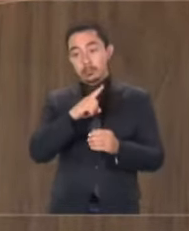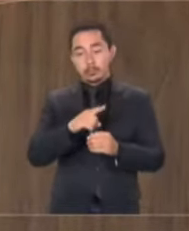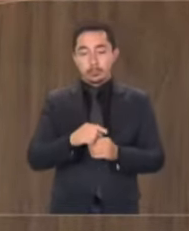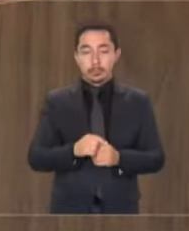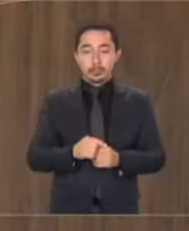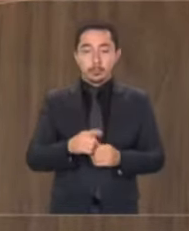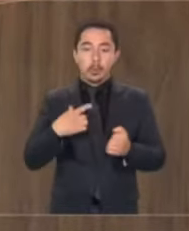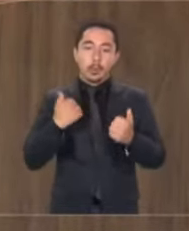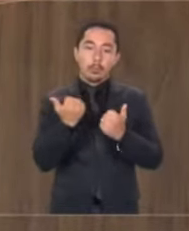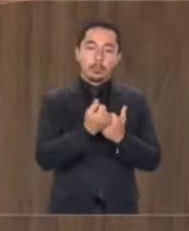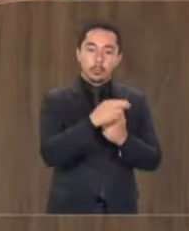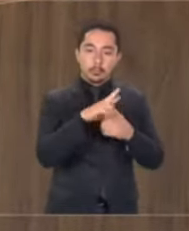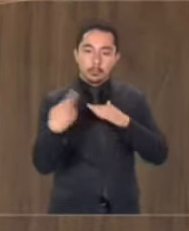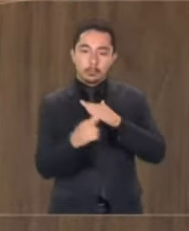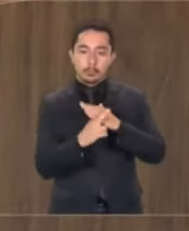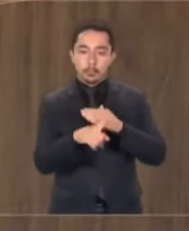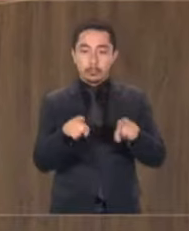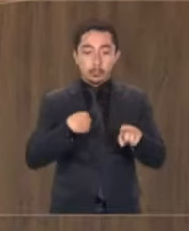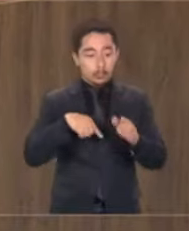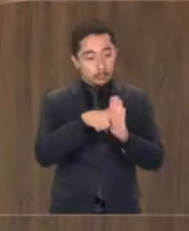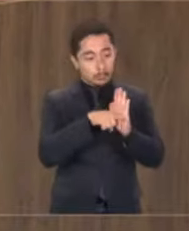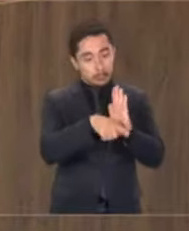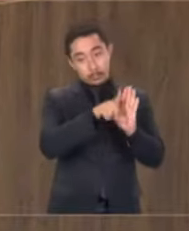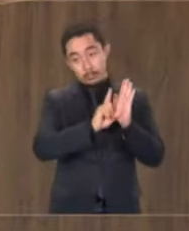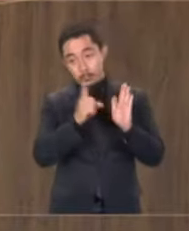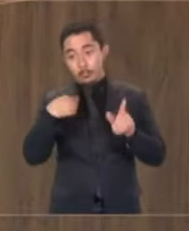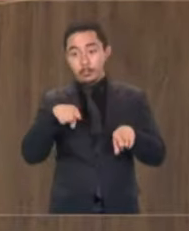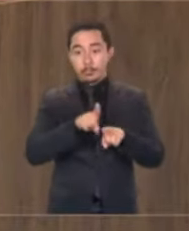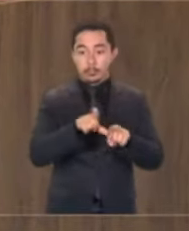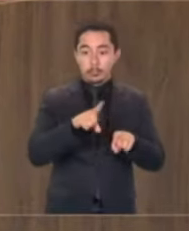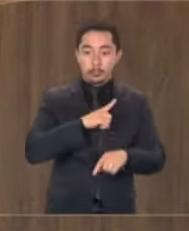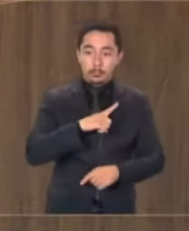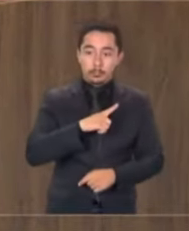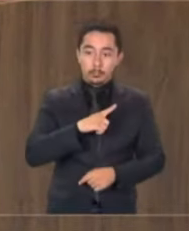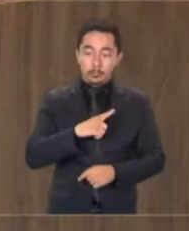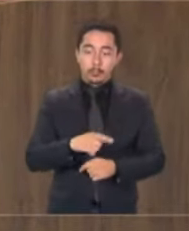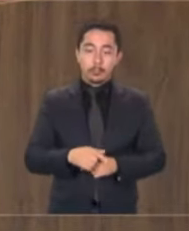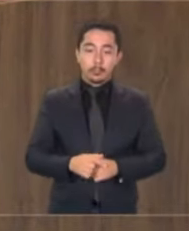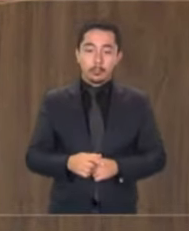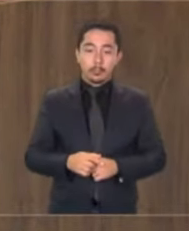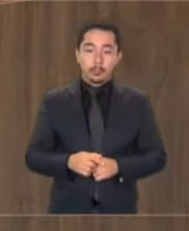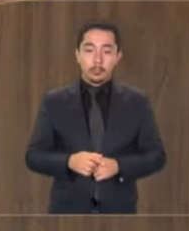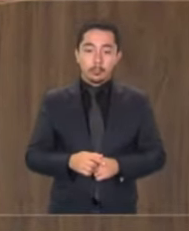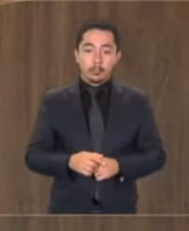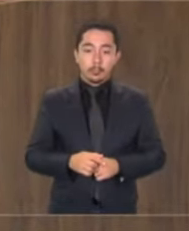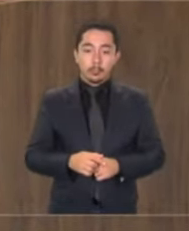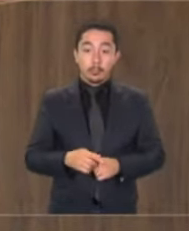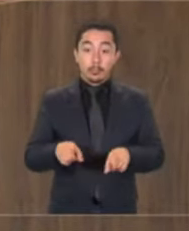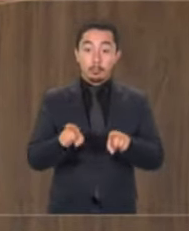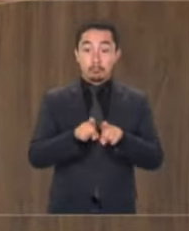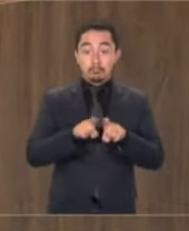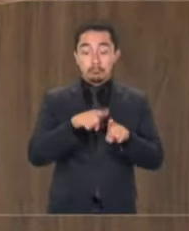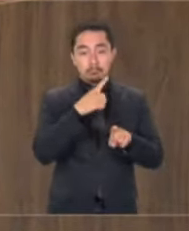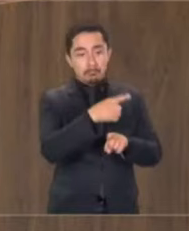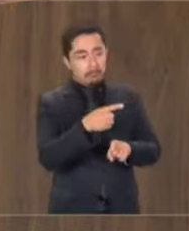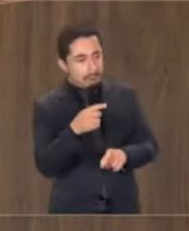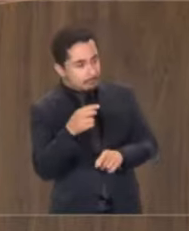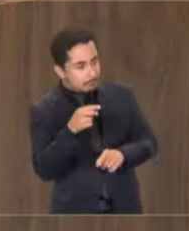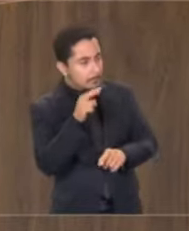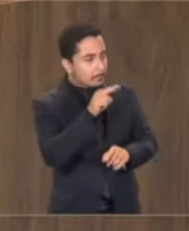verifiquei o conteúdo dos autos, examinei o acórdão, verifiquei, inclusive, que ao fazer a